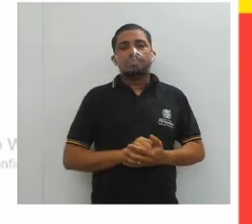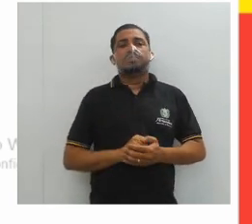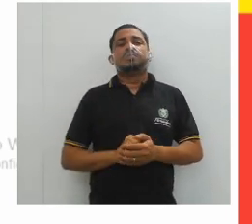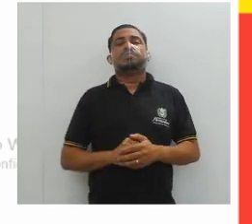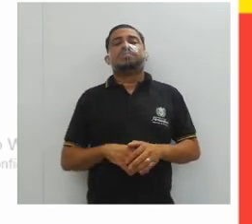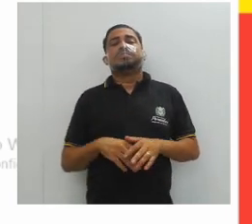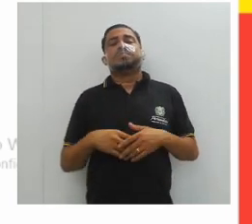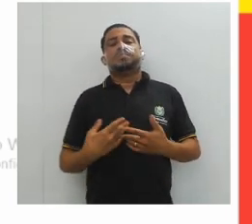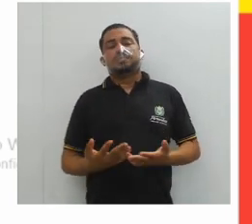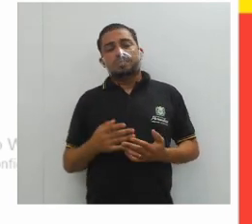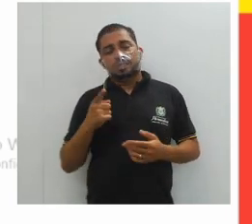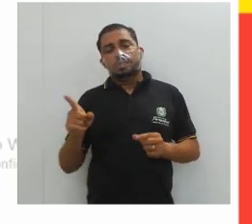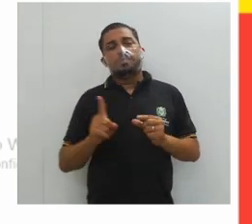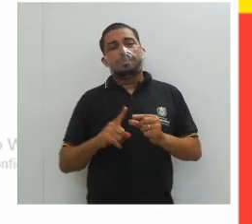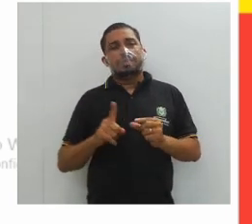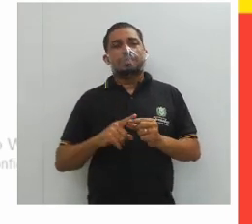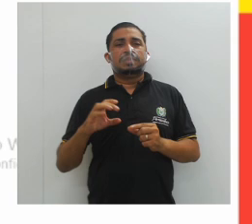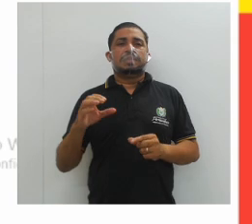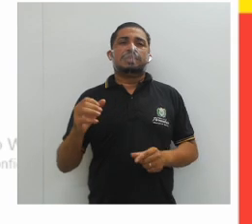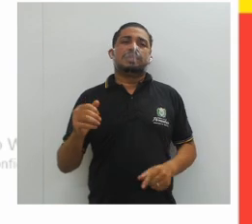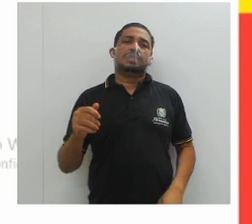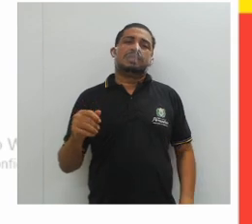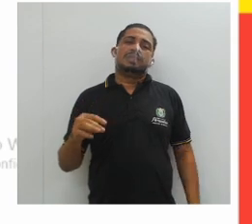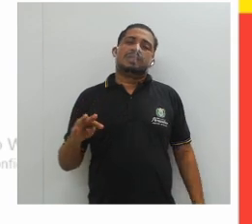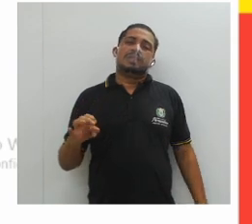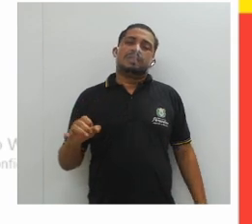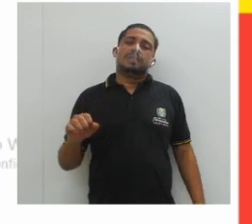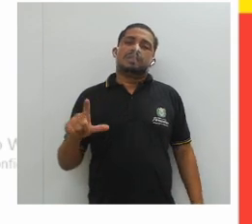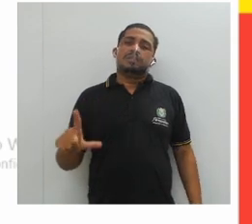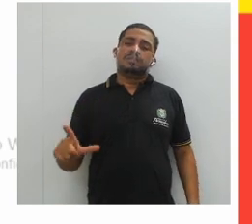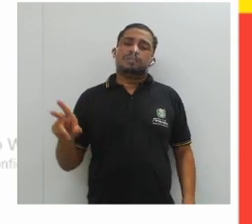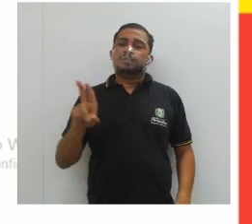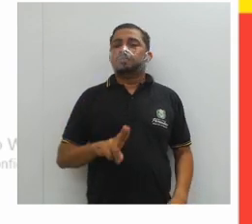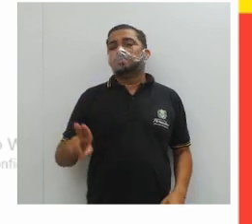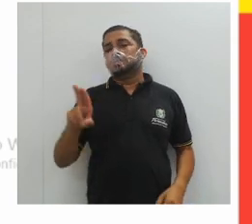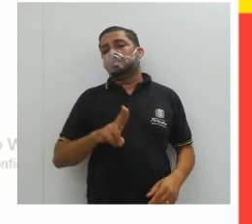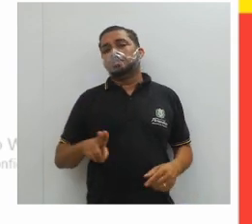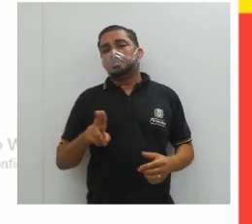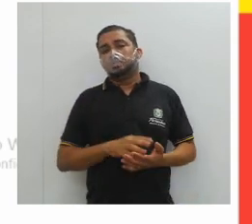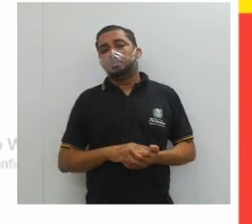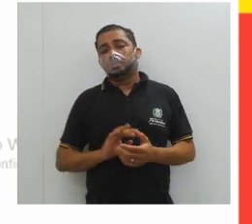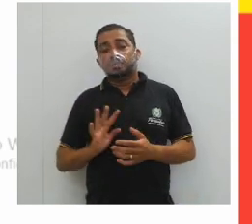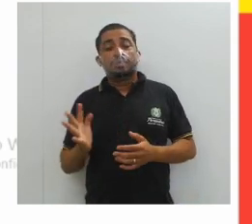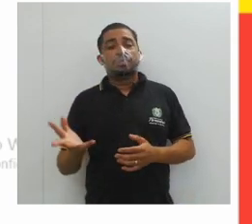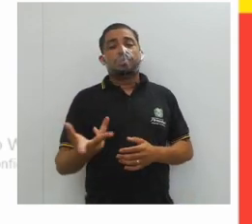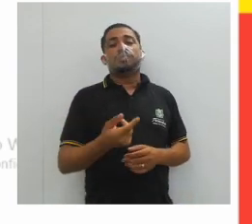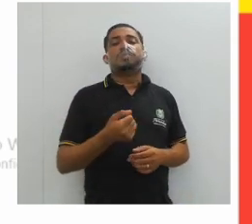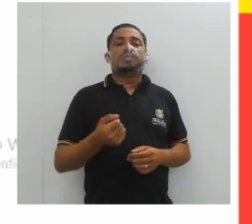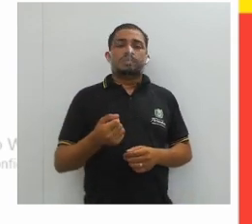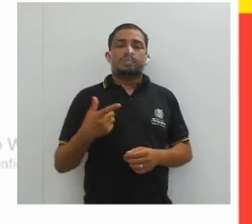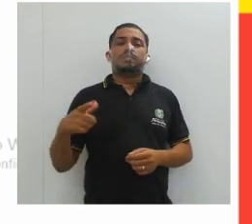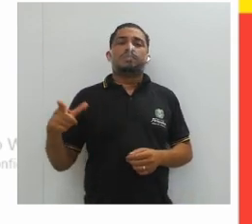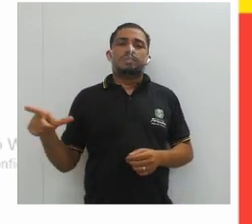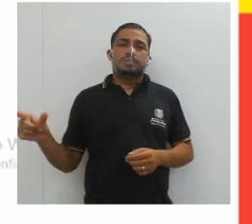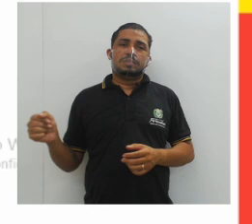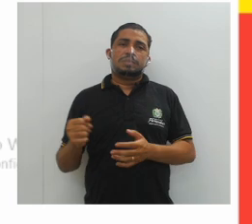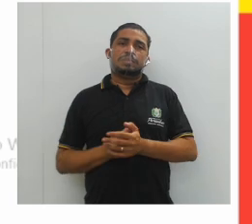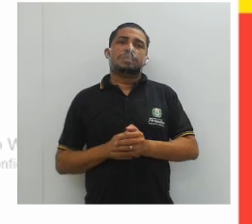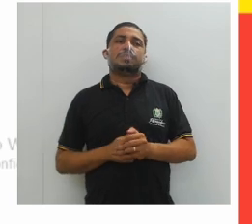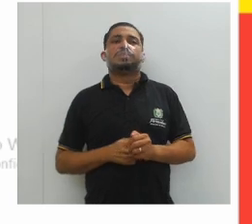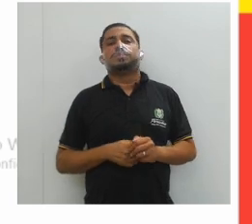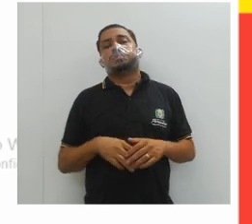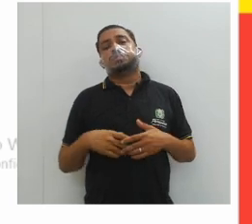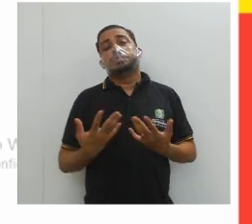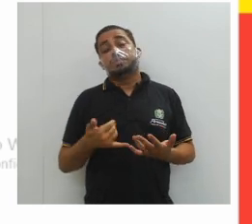né? Essa palavra cartel é muito mais utilizada porque meio que engloba todas as outras 2 modalidades, né?